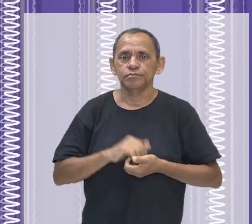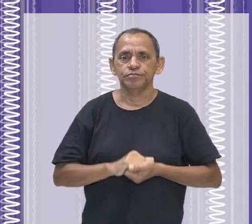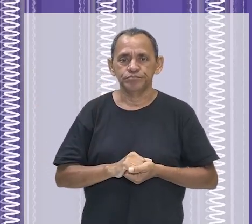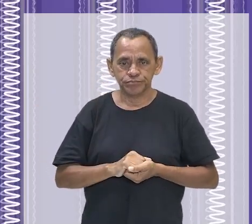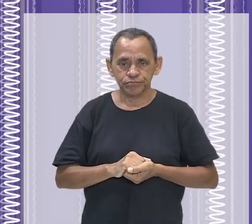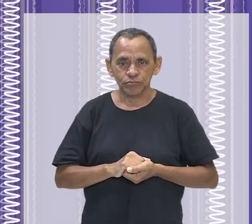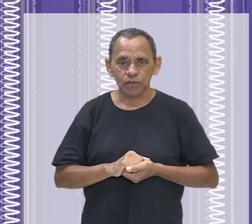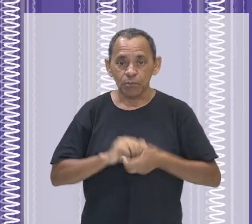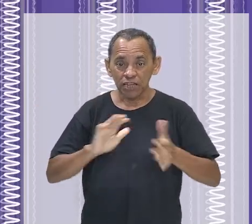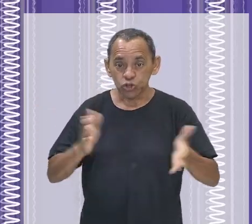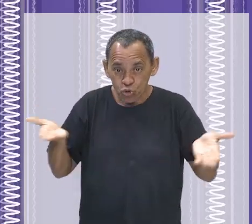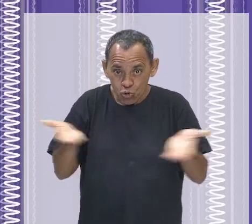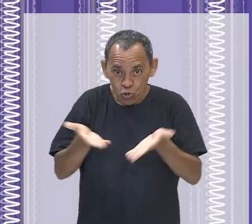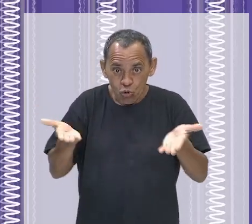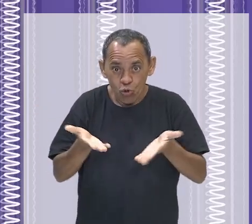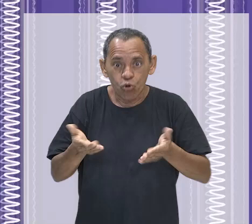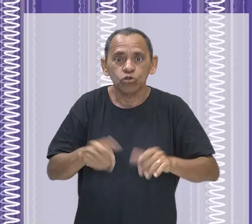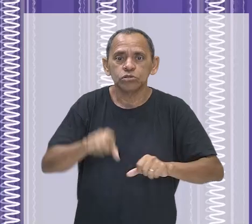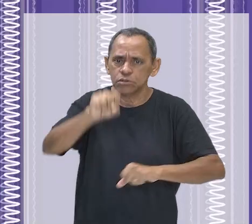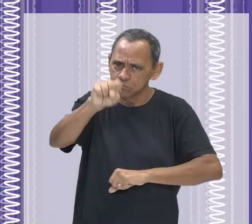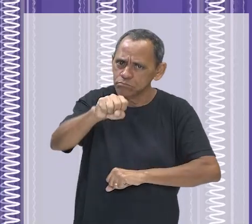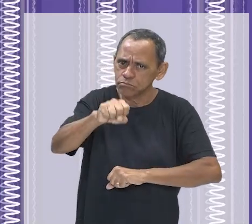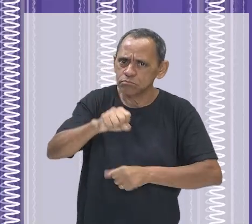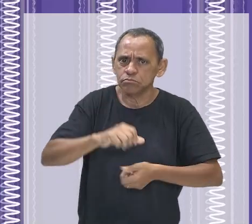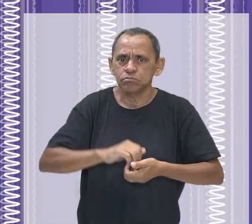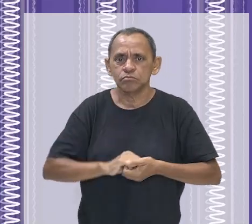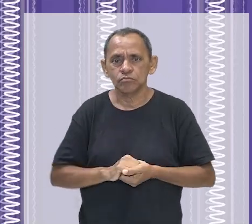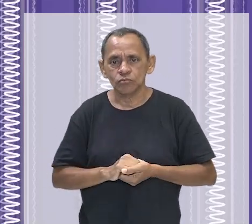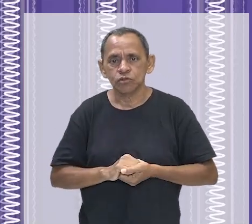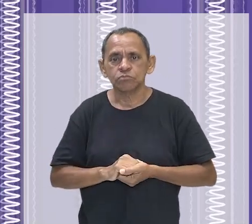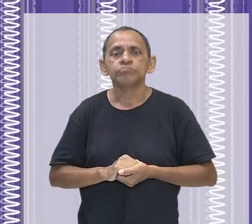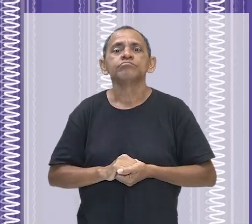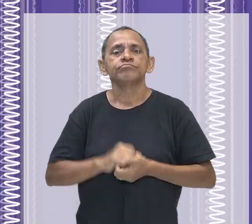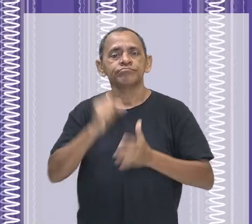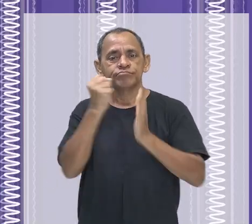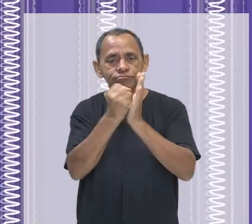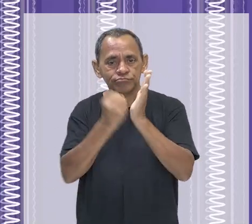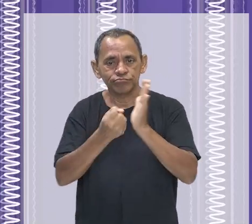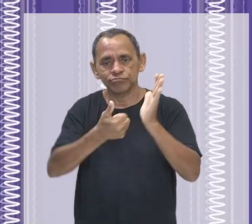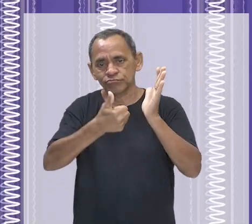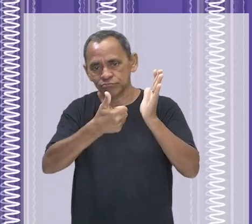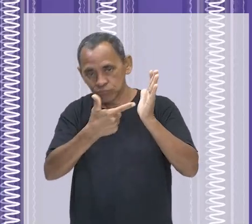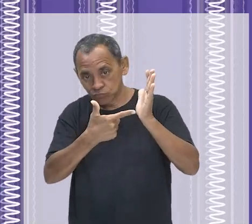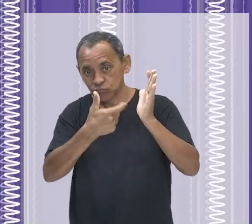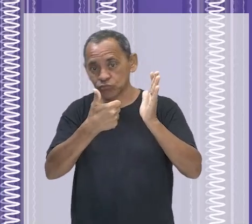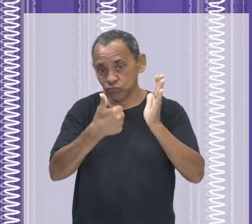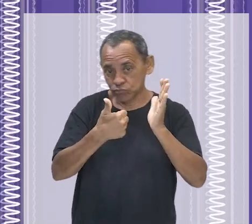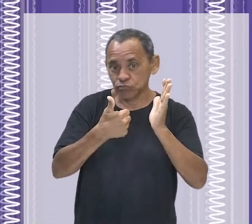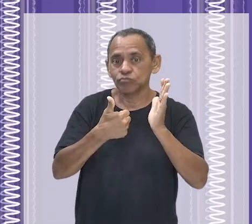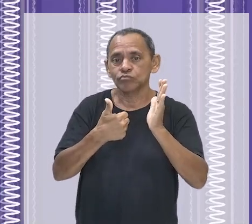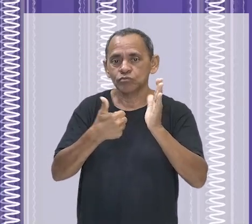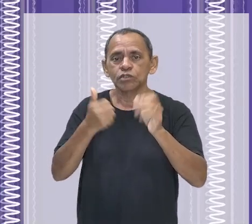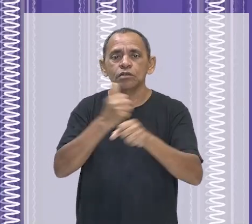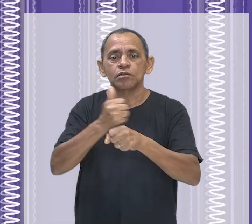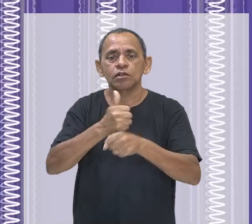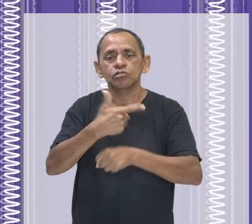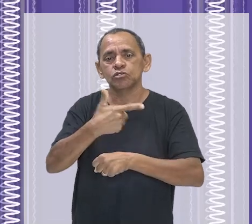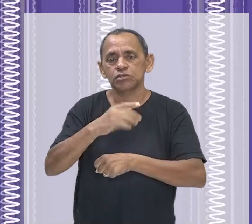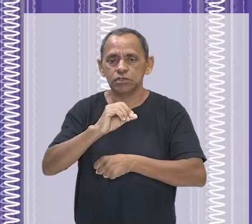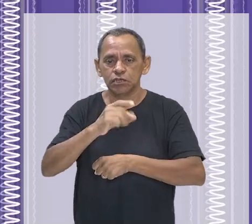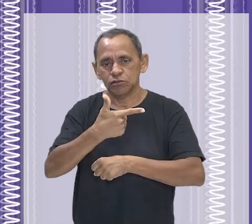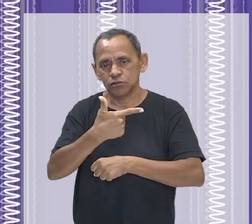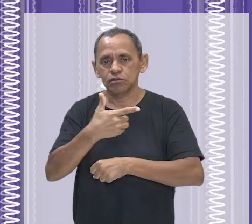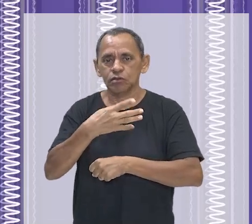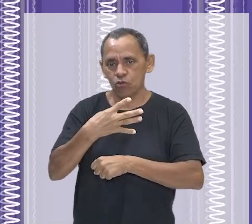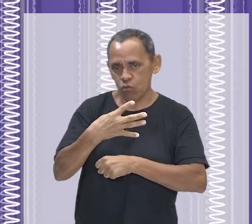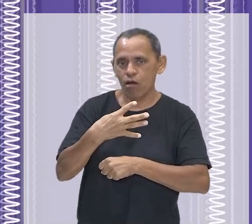hoje em dia. Hoje em dia, século XXI, 2024, na mesma sociedade brasileira, nós